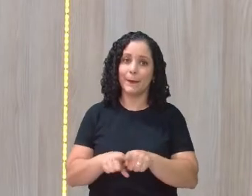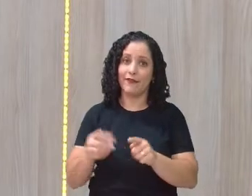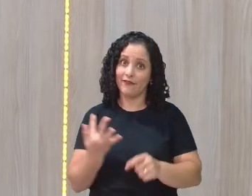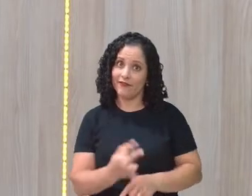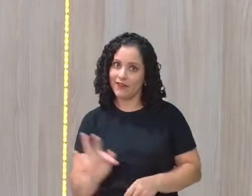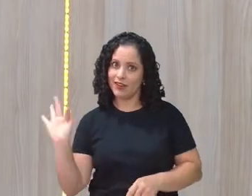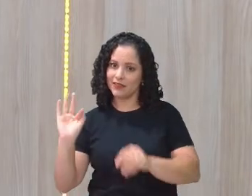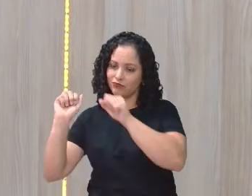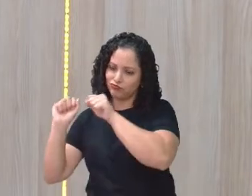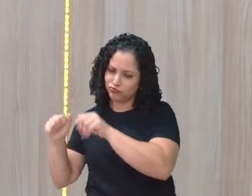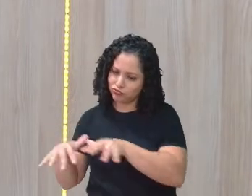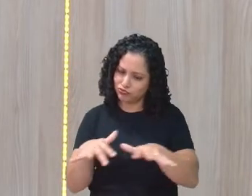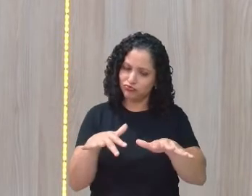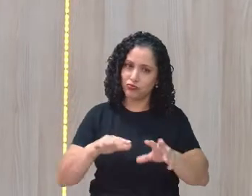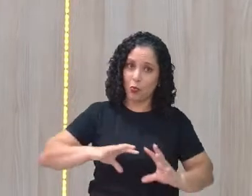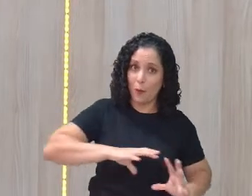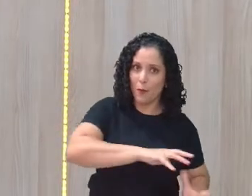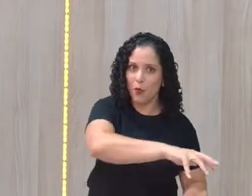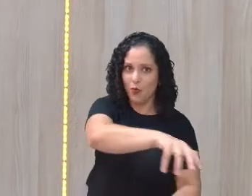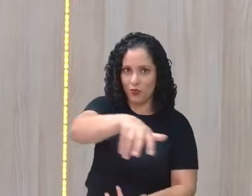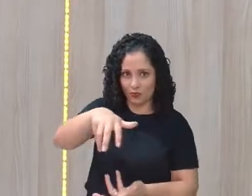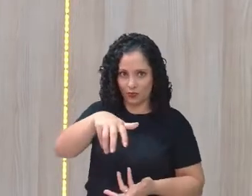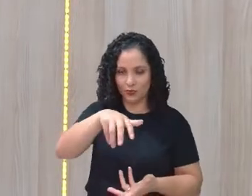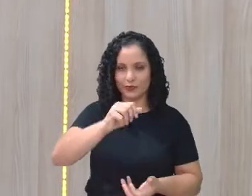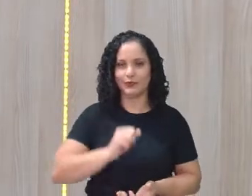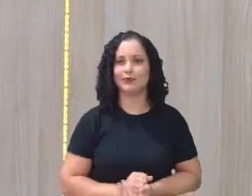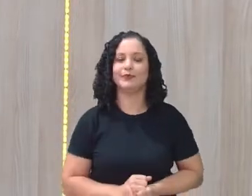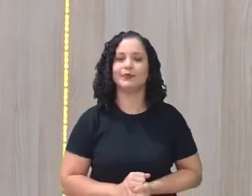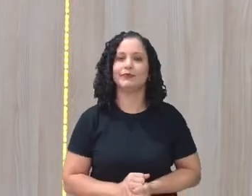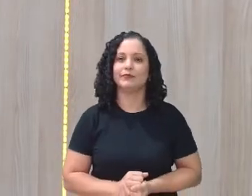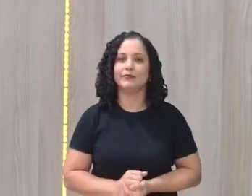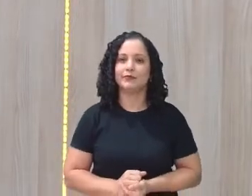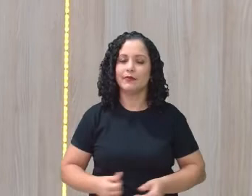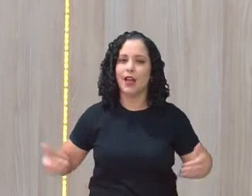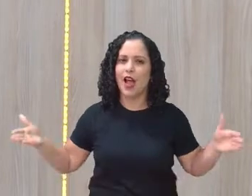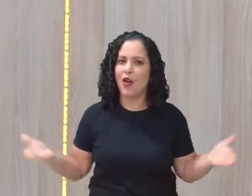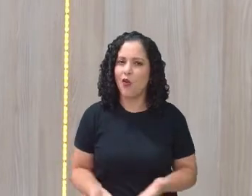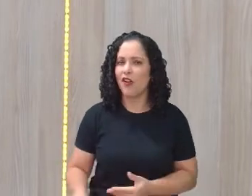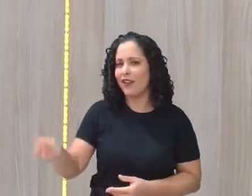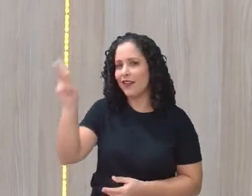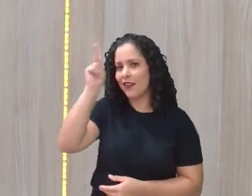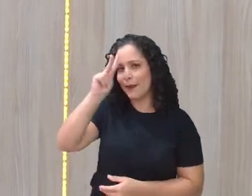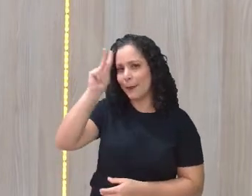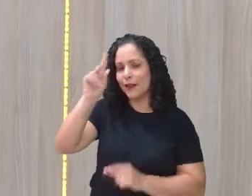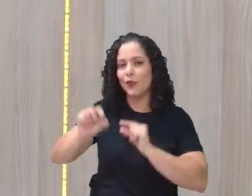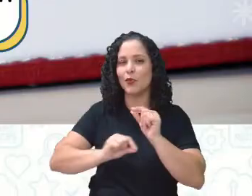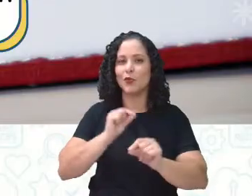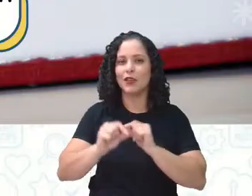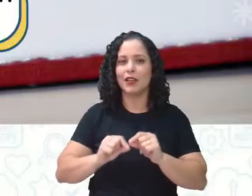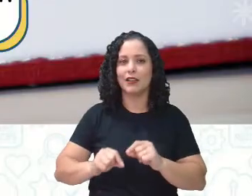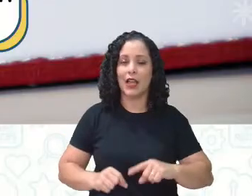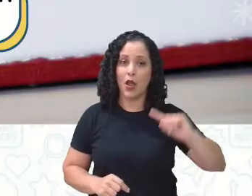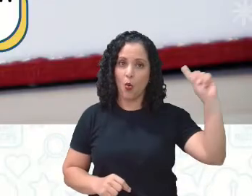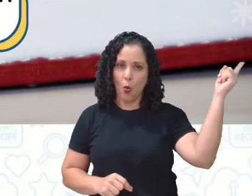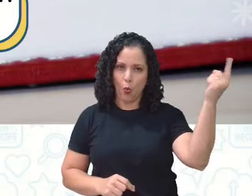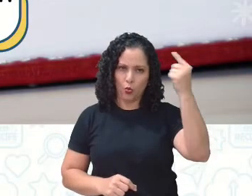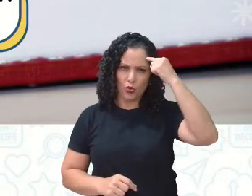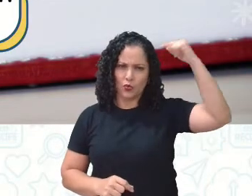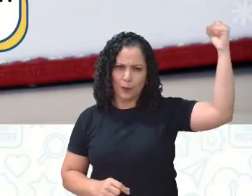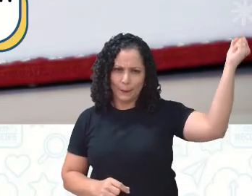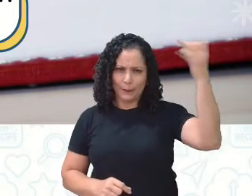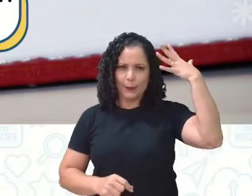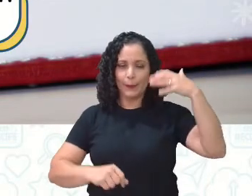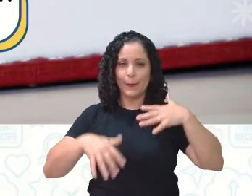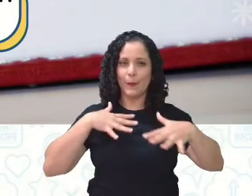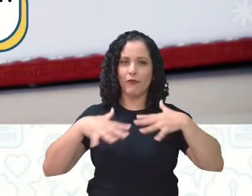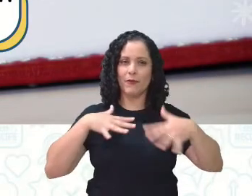mundo todo, não é isso? O mundo ocidental. Lembre-se, o iluminismo é um movimento intelectual, ou